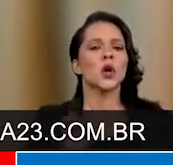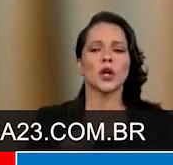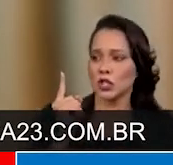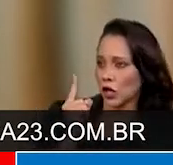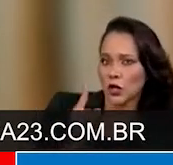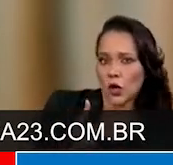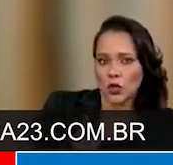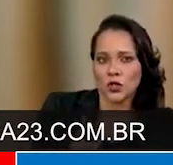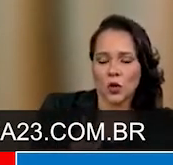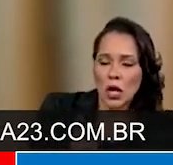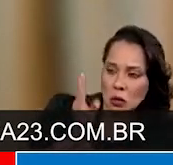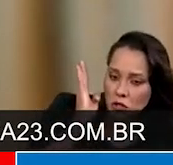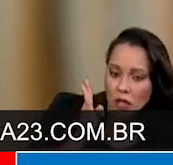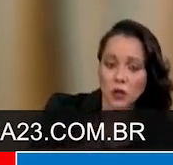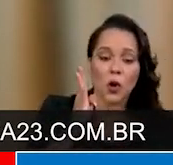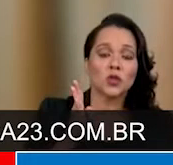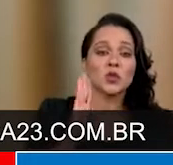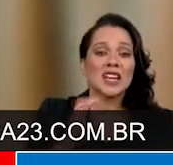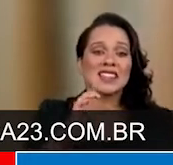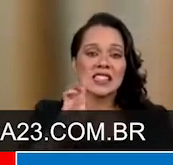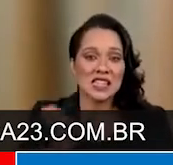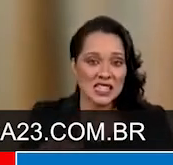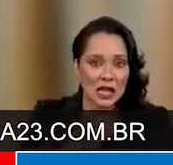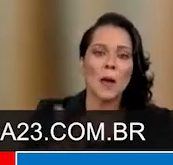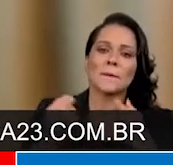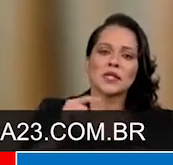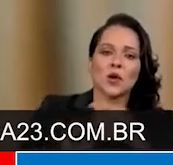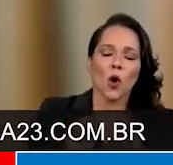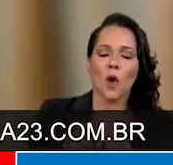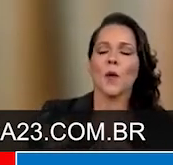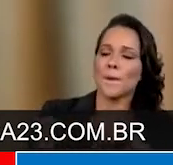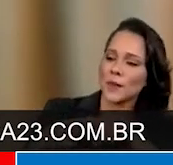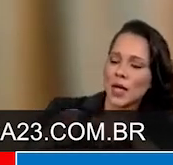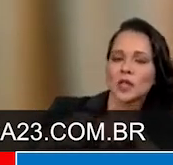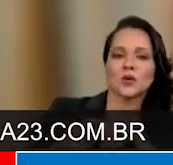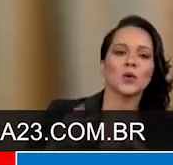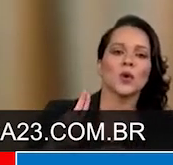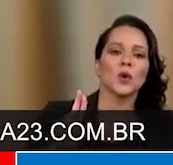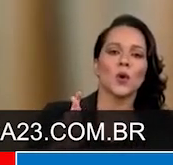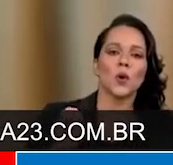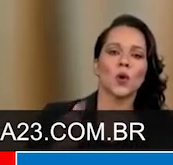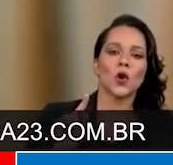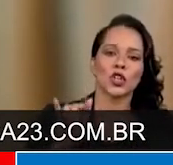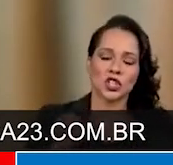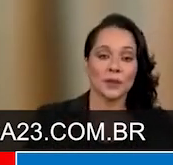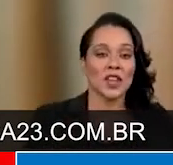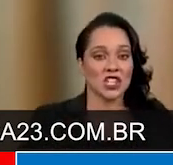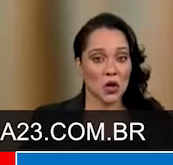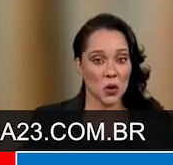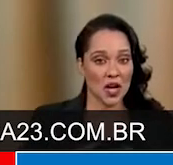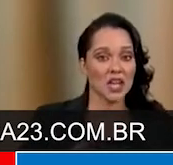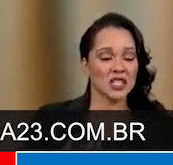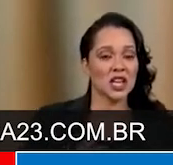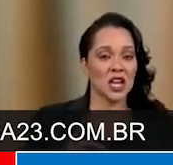diagnóstico precoce. E o diagnóstico precoce, ele só pode ser feito mediante uma consulta urológica, uma vez que o câncer de próstata, na